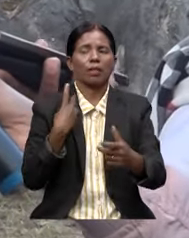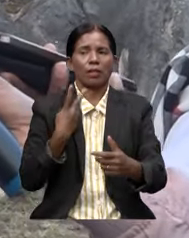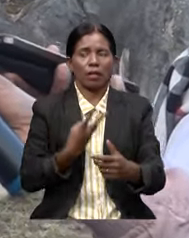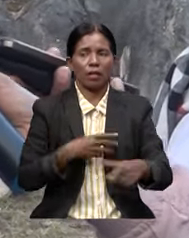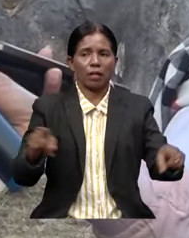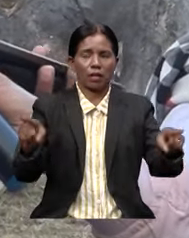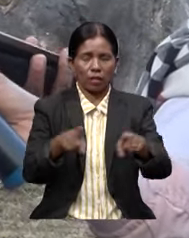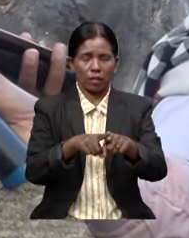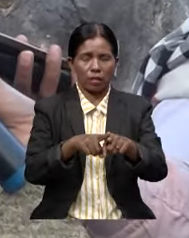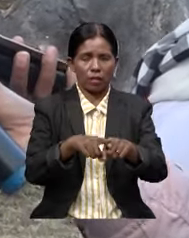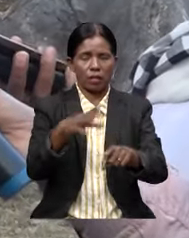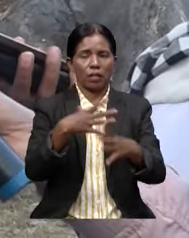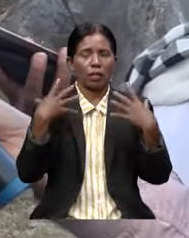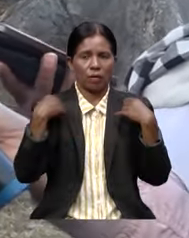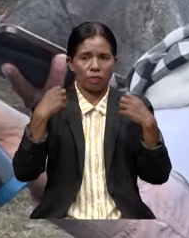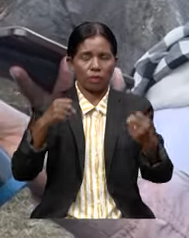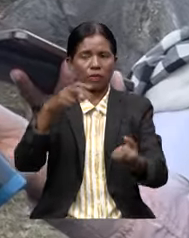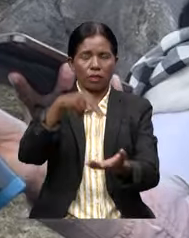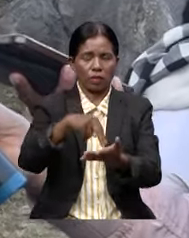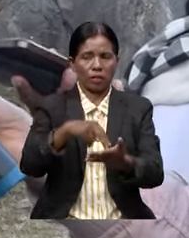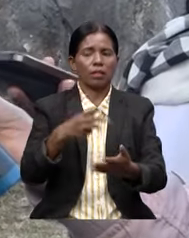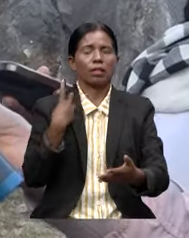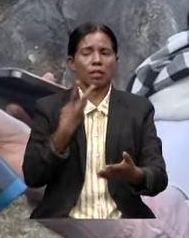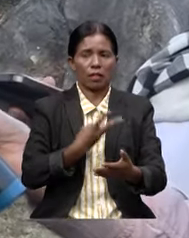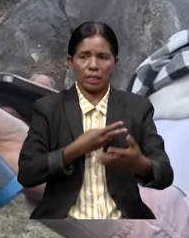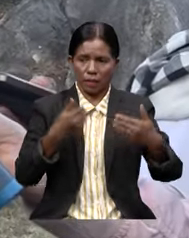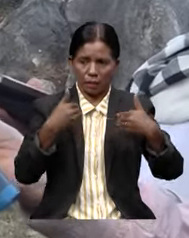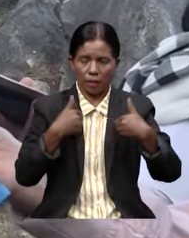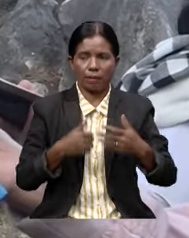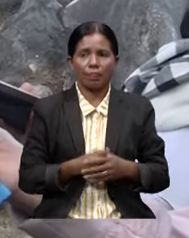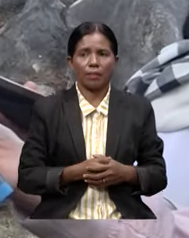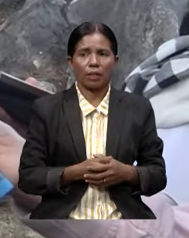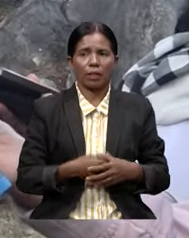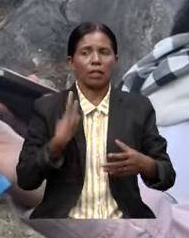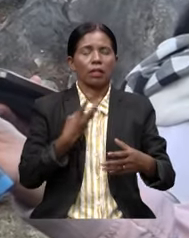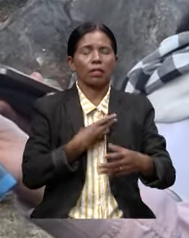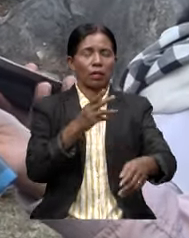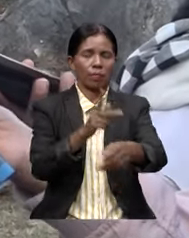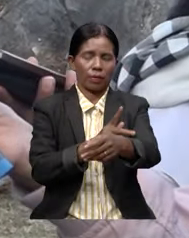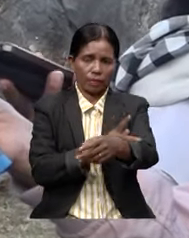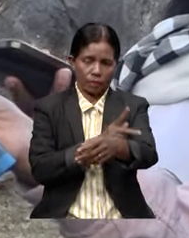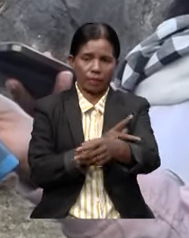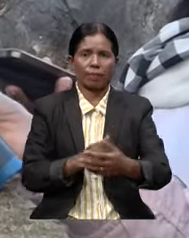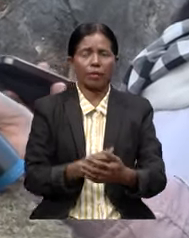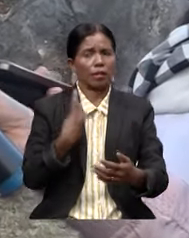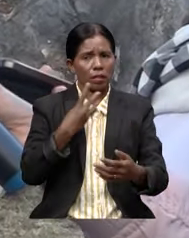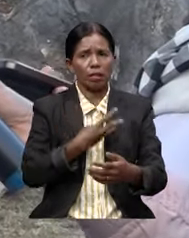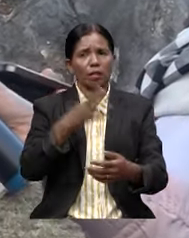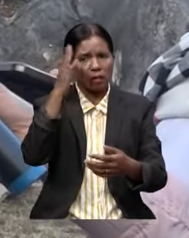a nessa força natureza, nebe maca durante, né, e tá aí. Então, ita promove, ita ne. Ita tene